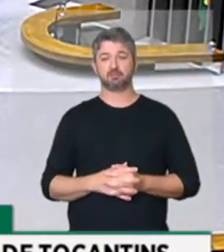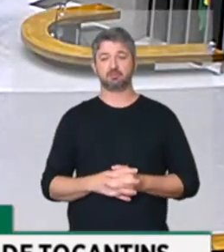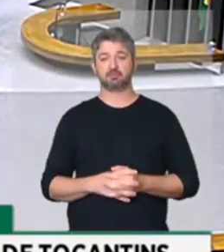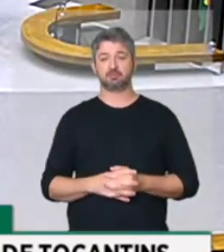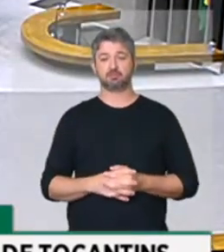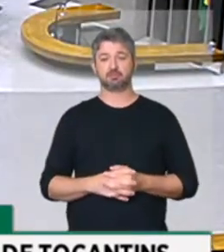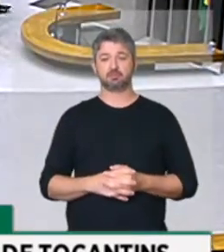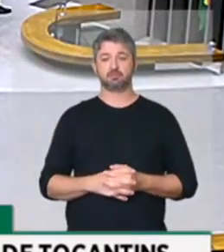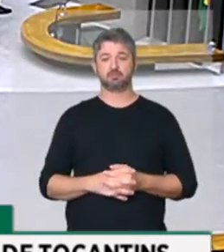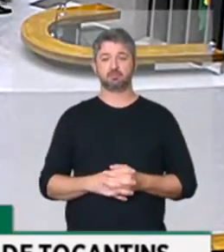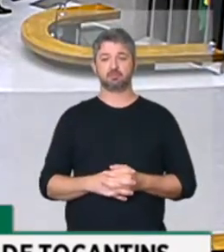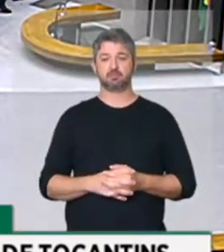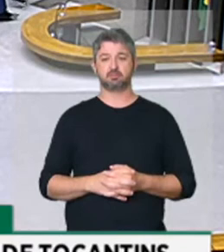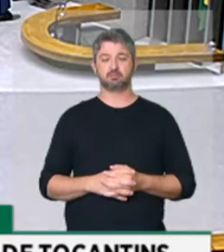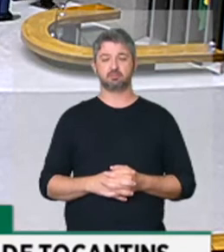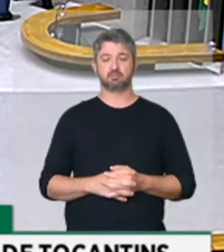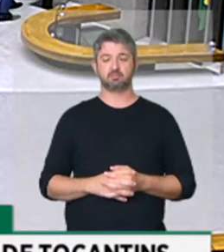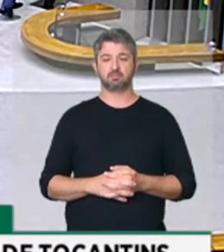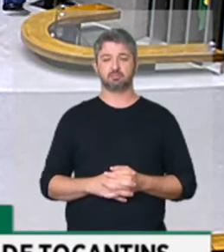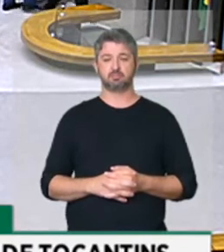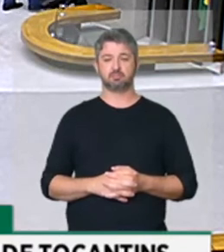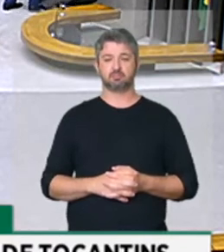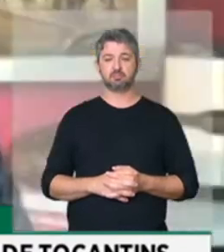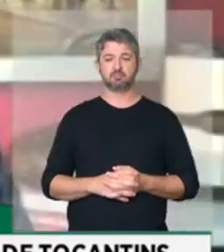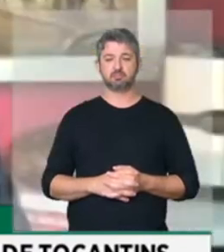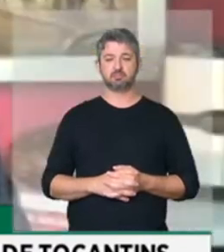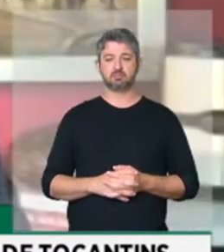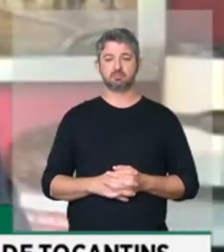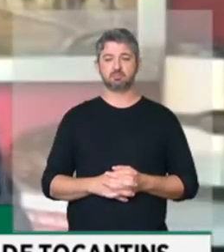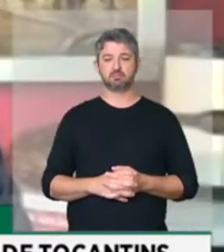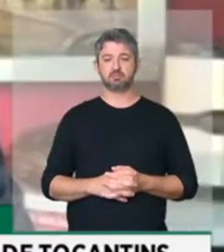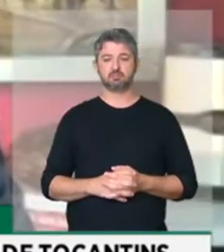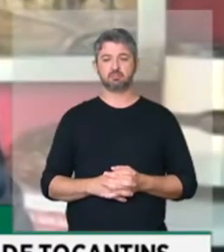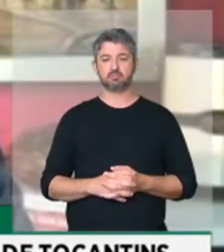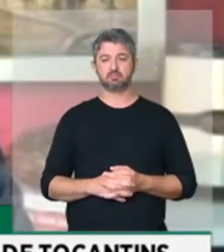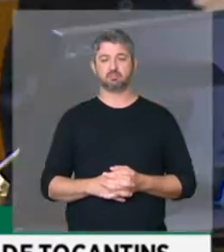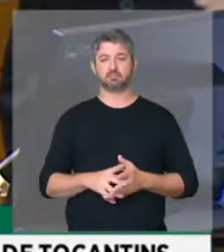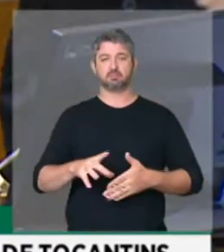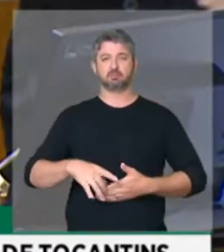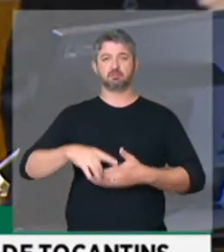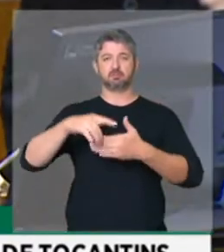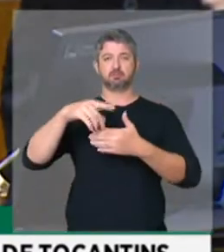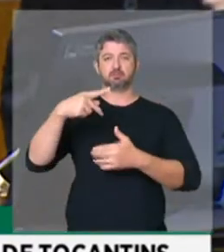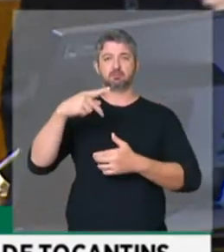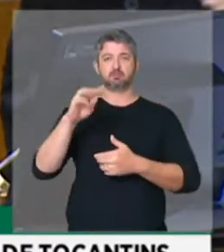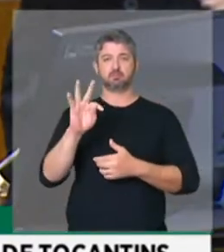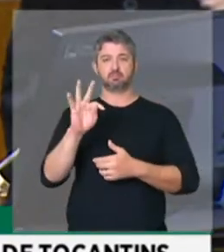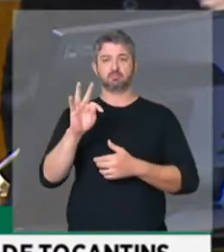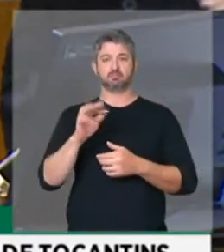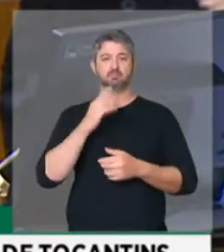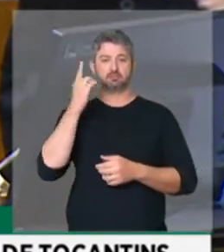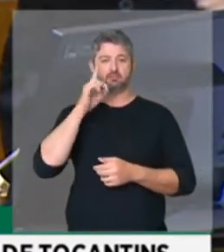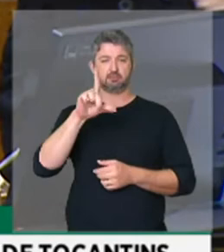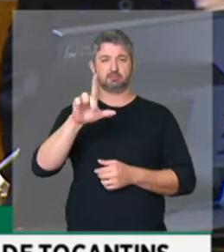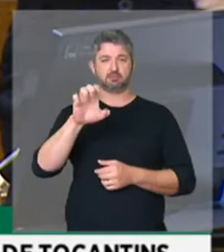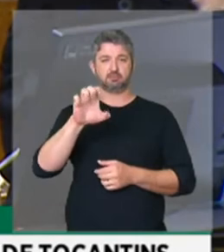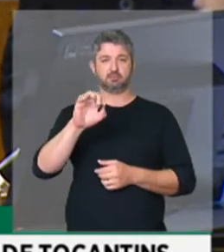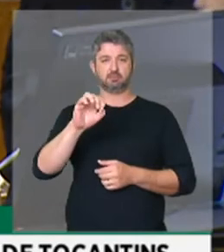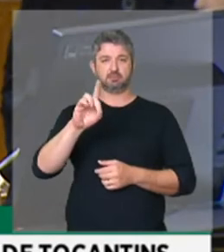Presidente, pelo tempo da liderança do Partido dos Trabalhadores. Pela liderança dos trabalhadores, deputado Léo.